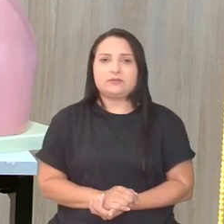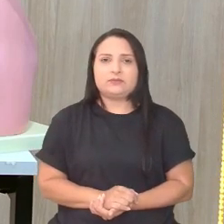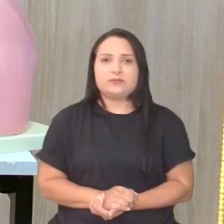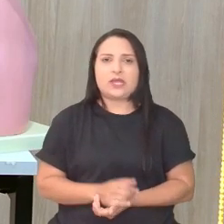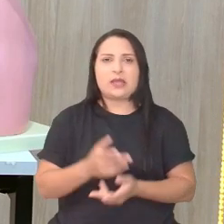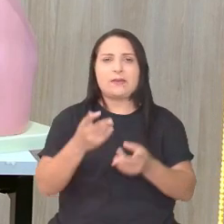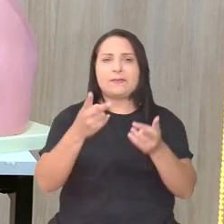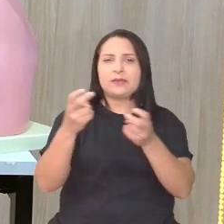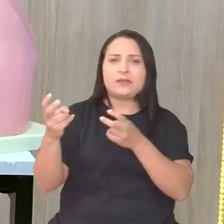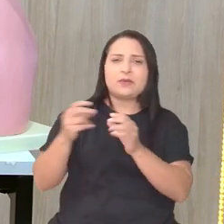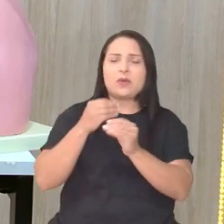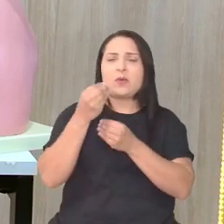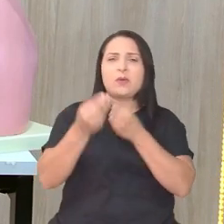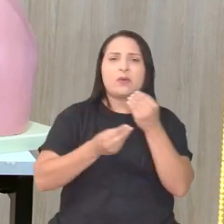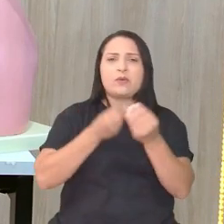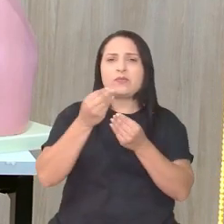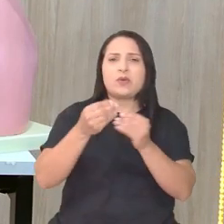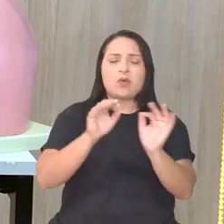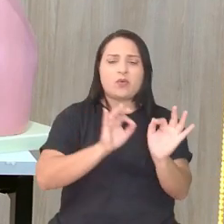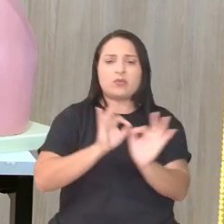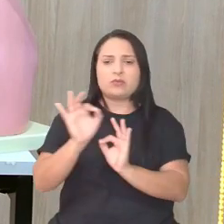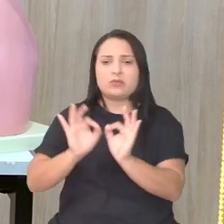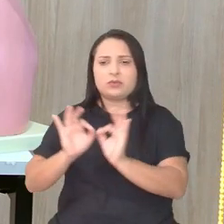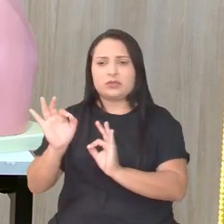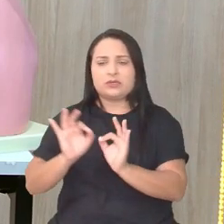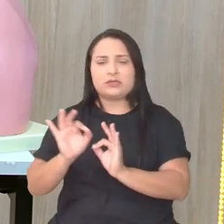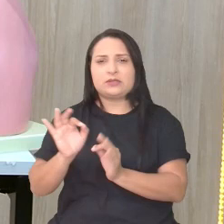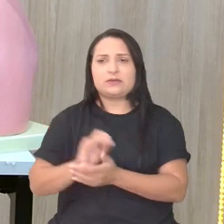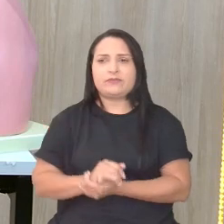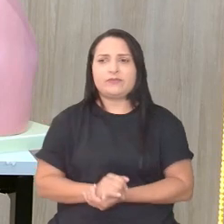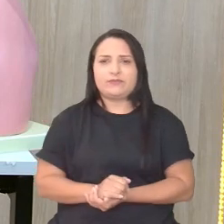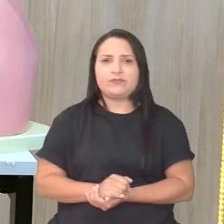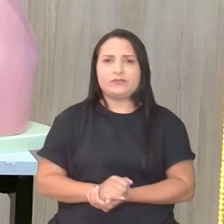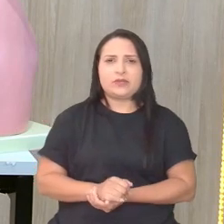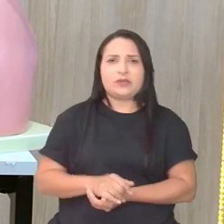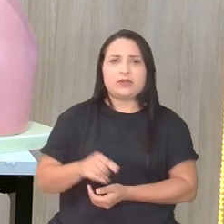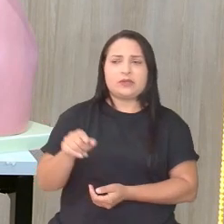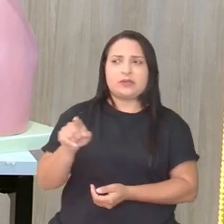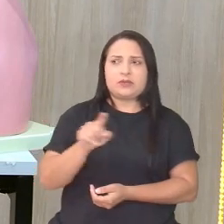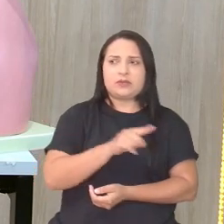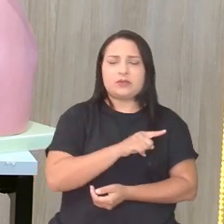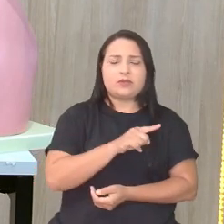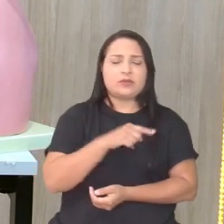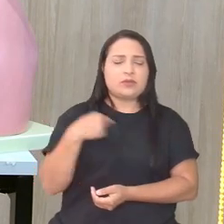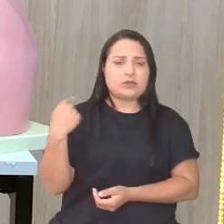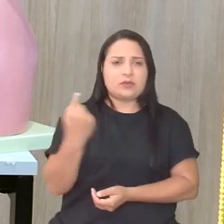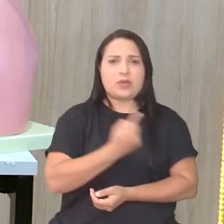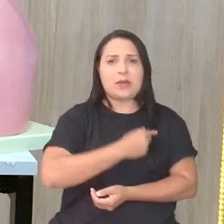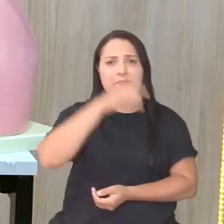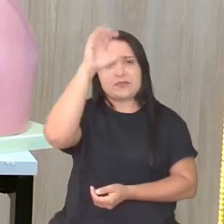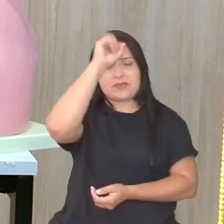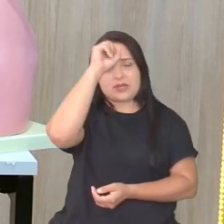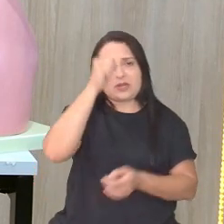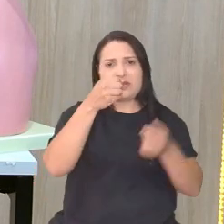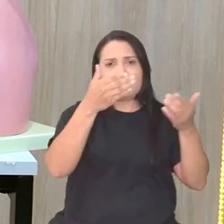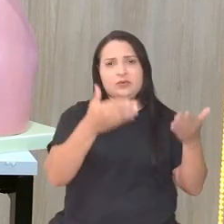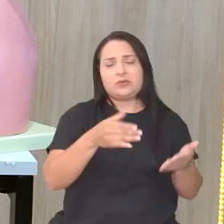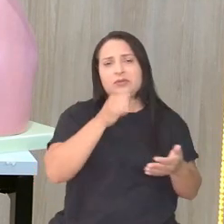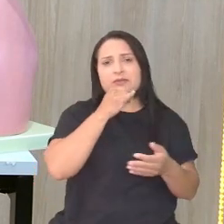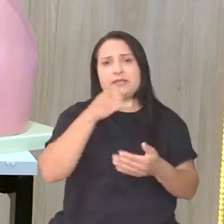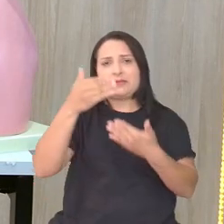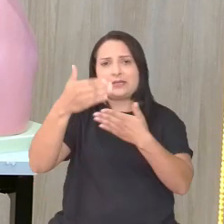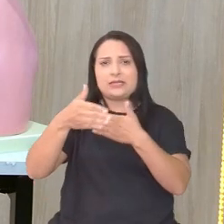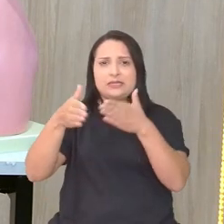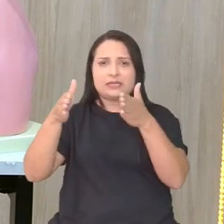é que pode construir, constrói do tecido que a gente viu hoje. Ah, professora, com essa caixinha dá para a gente fazer alguma coisa em